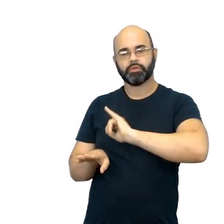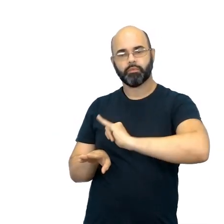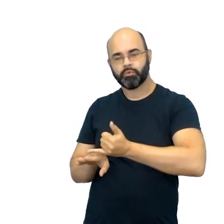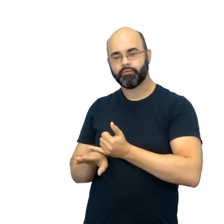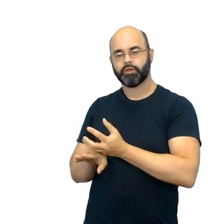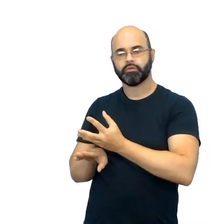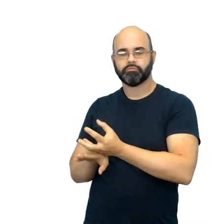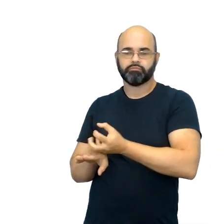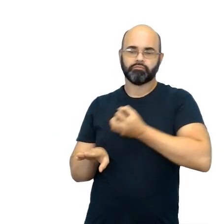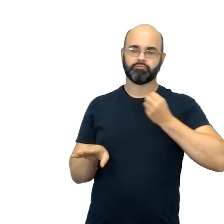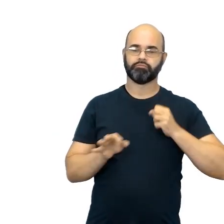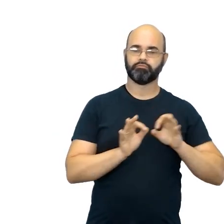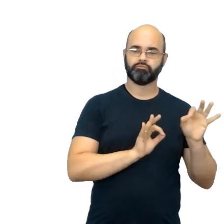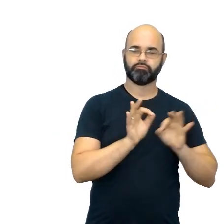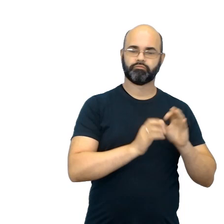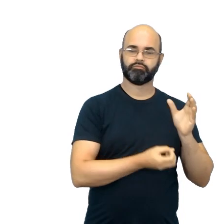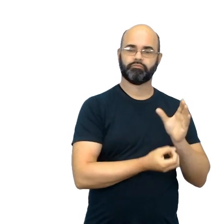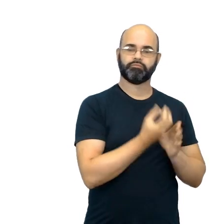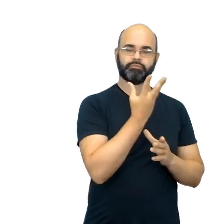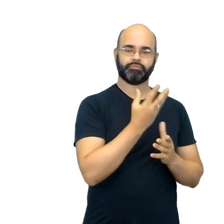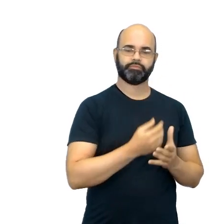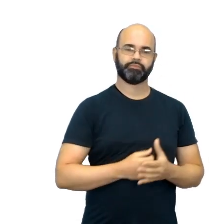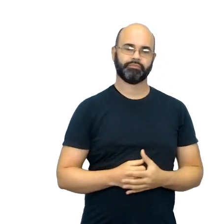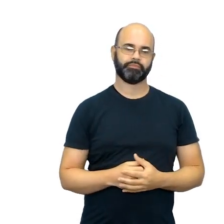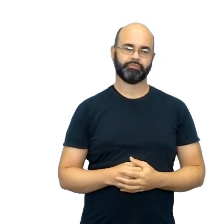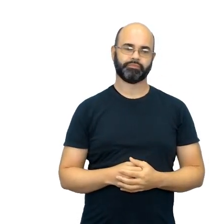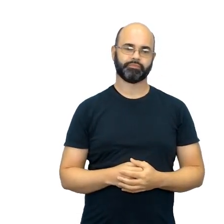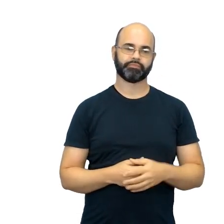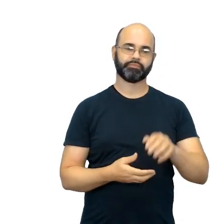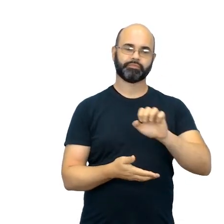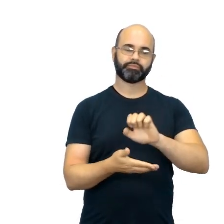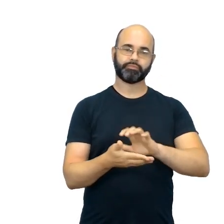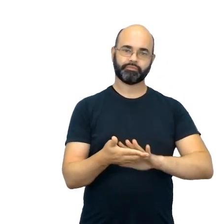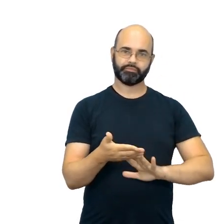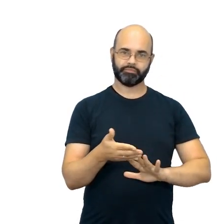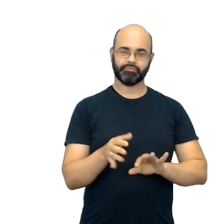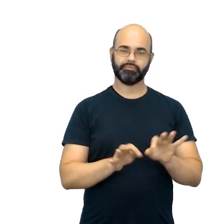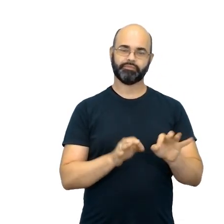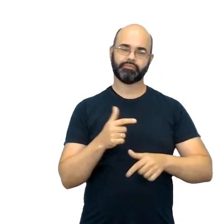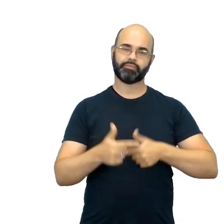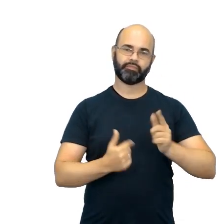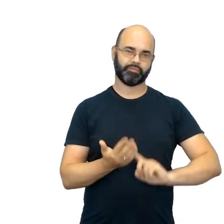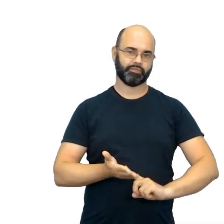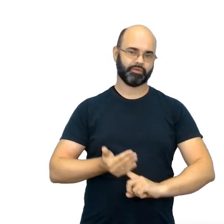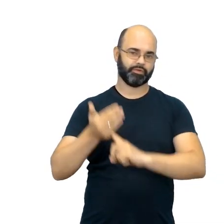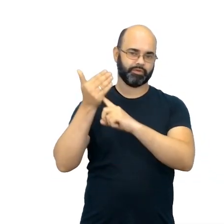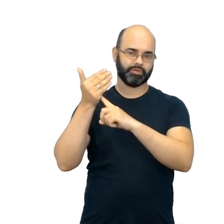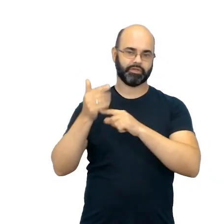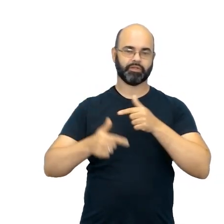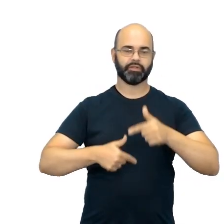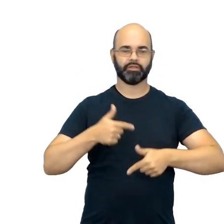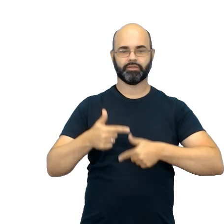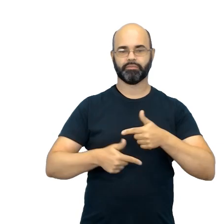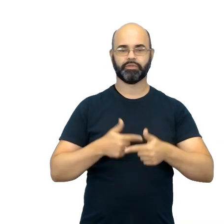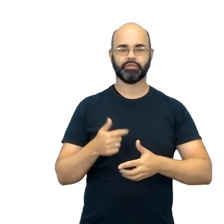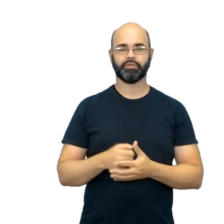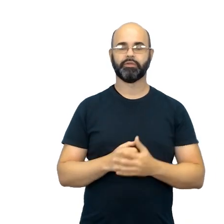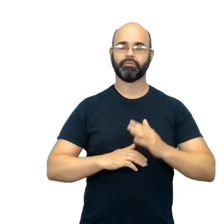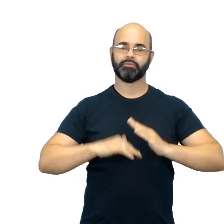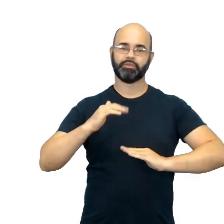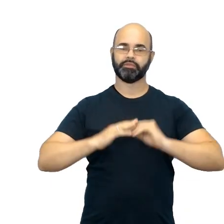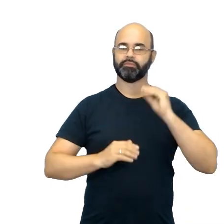Atividades mão na massa de baixo custo, trabalhar com as tecnologias, utilizar práticas experimentais